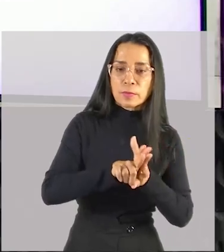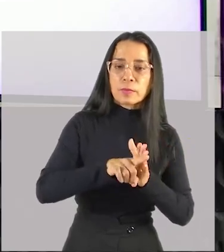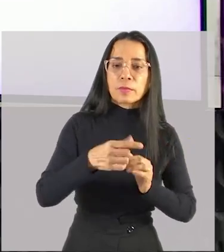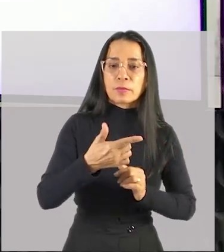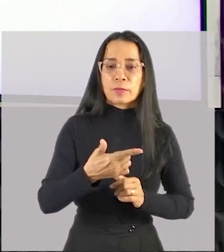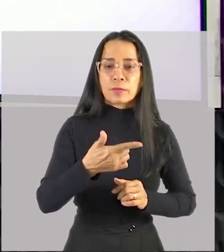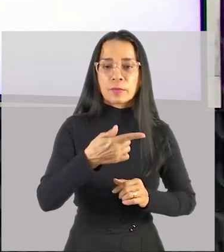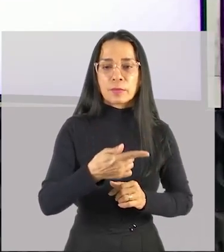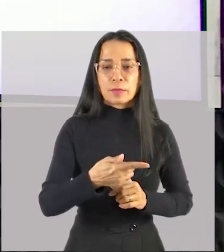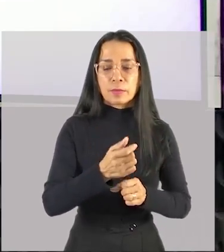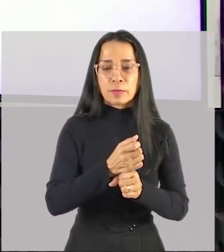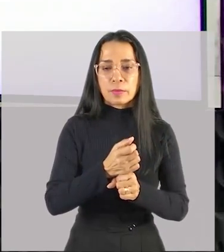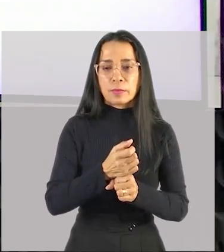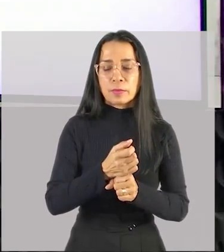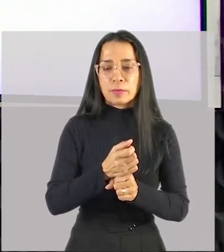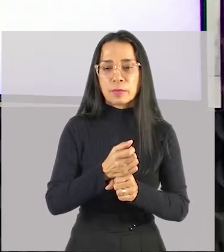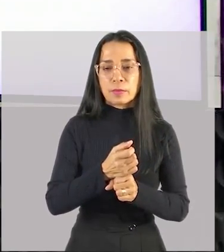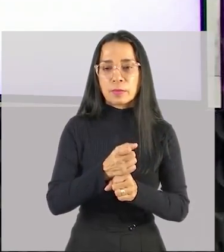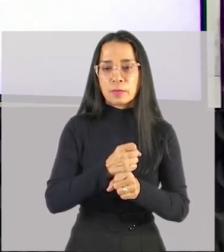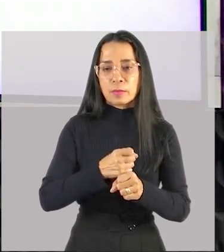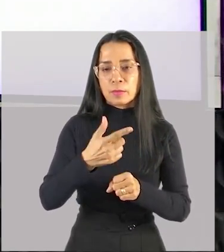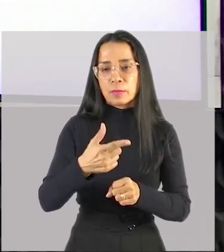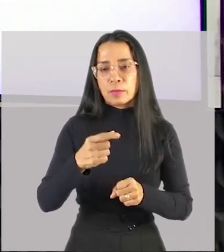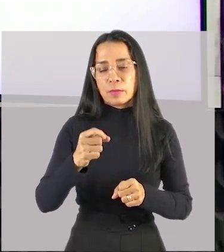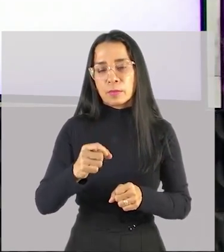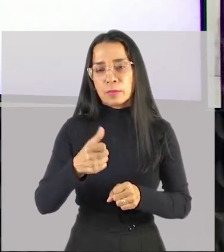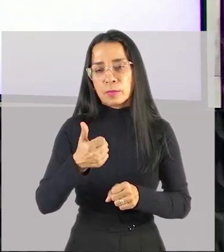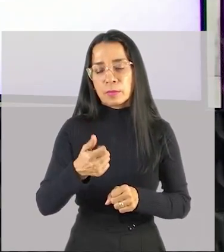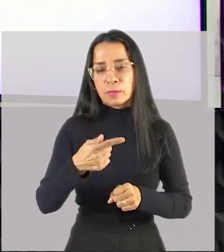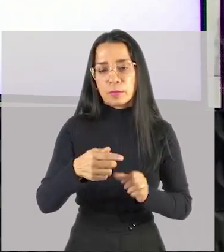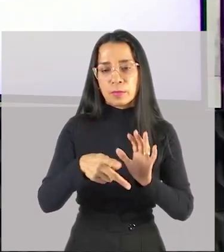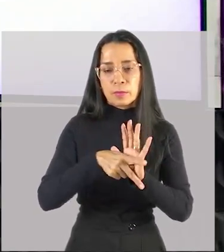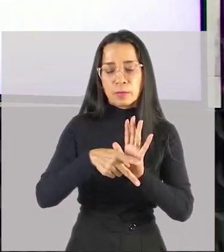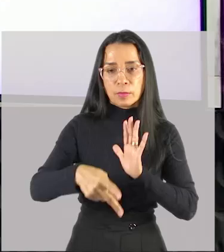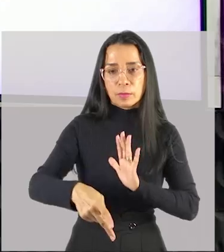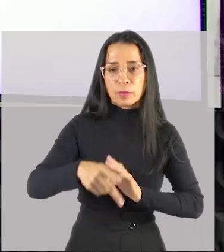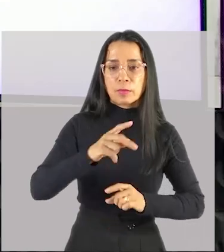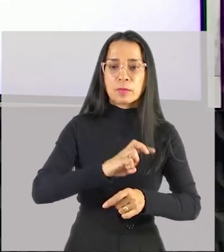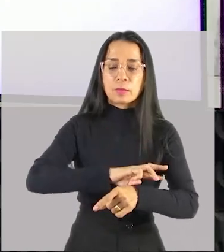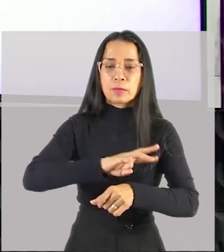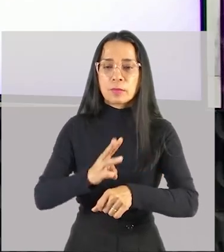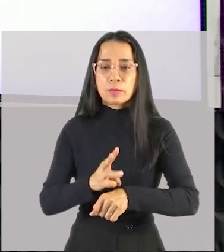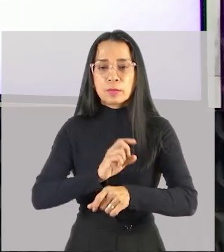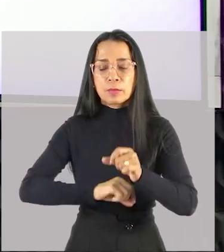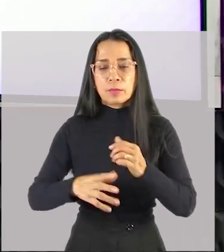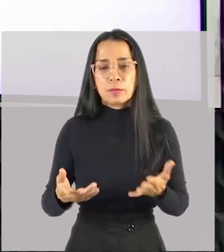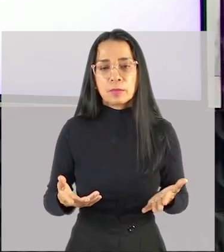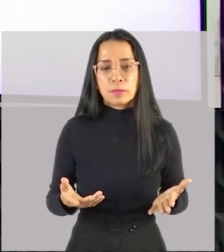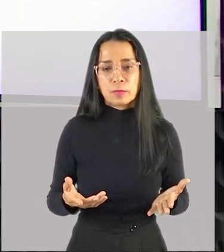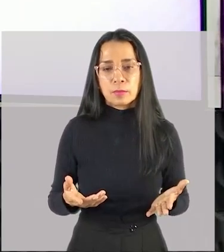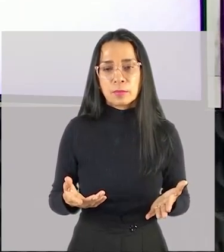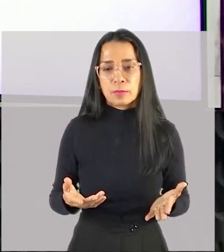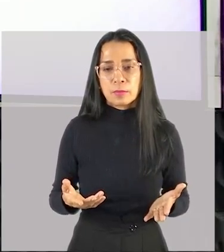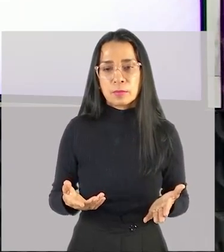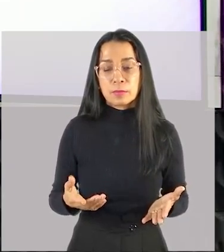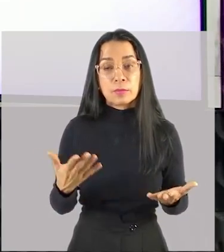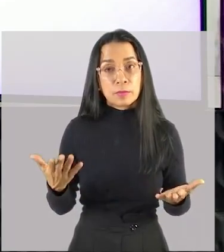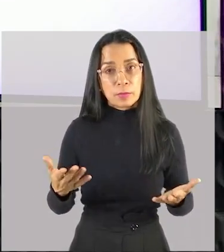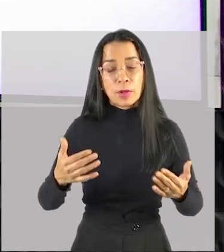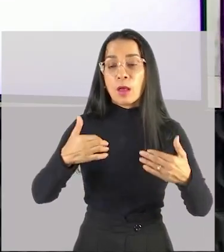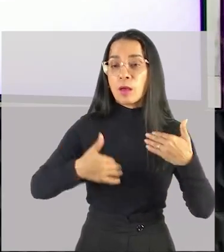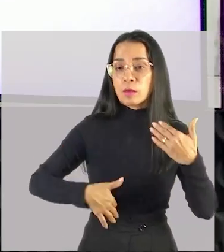de 2017. E ela diz o seguinte: o corpo sempre foi um problema para o